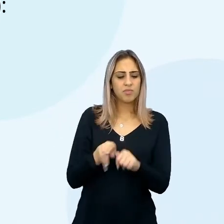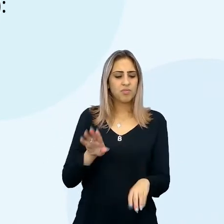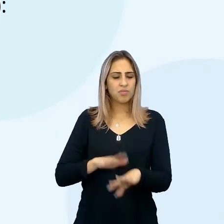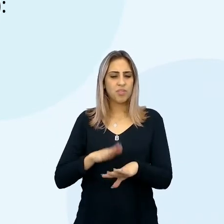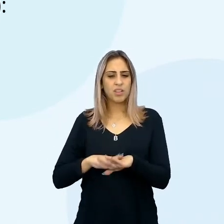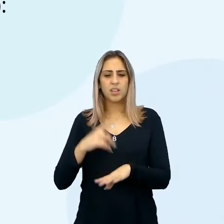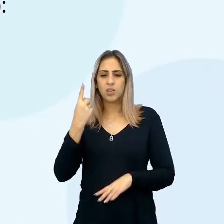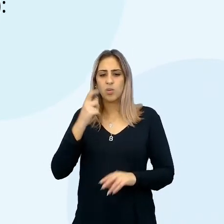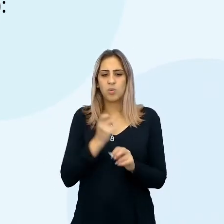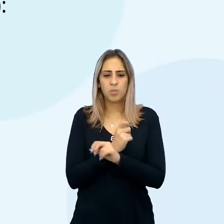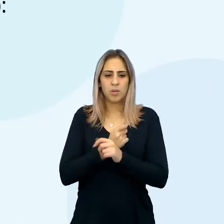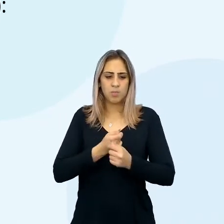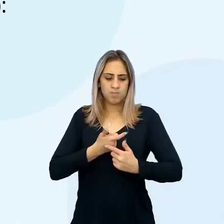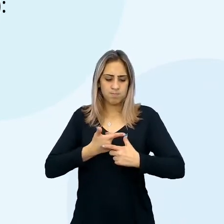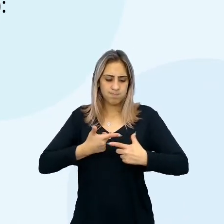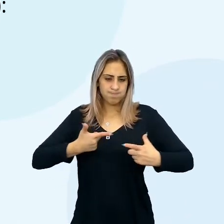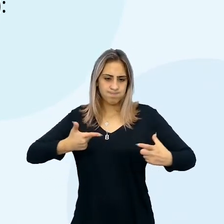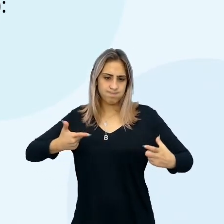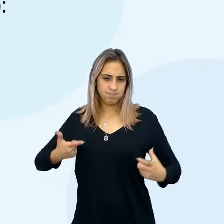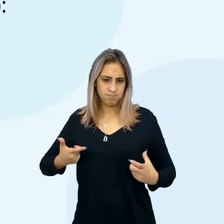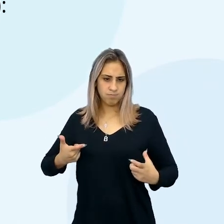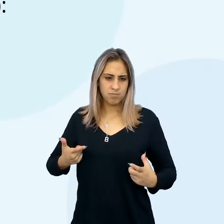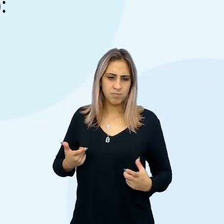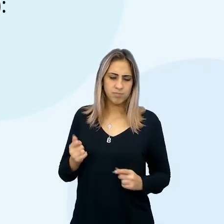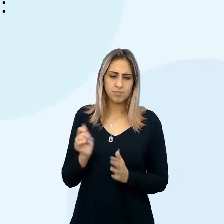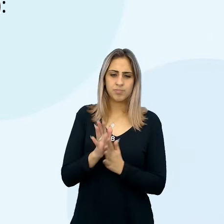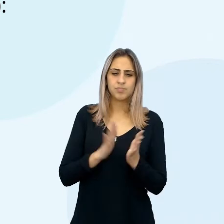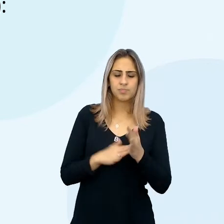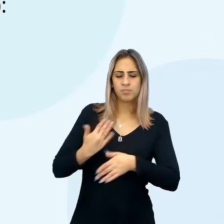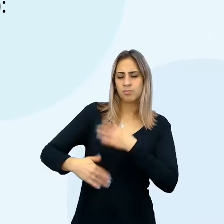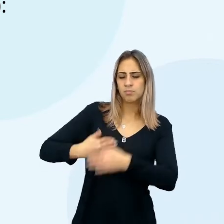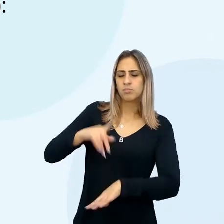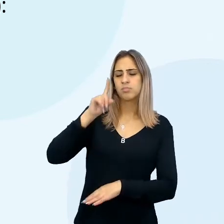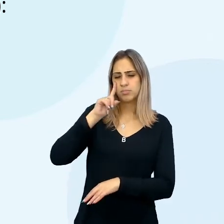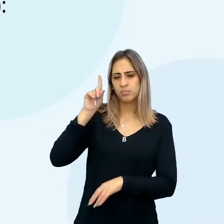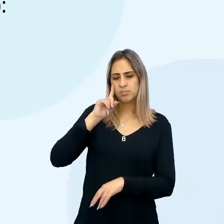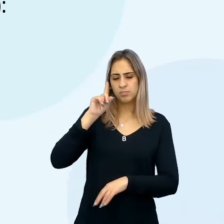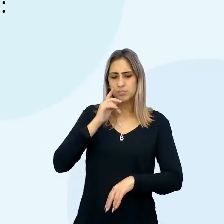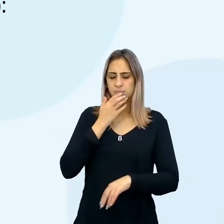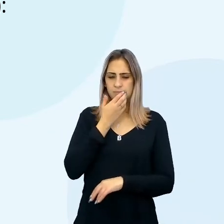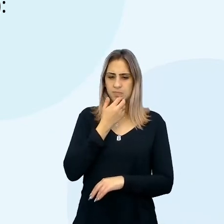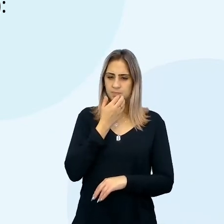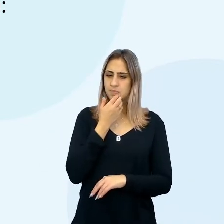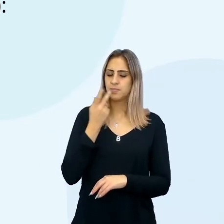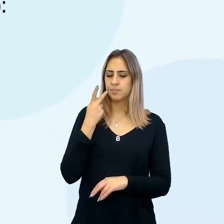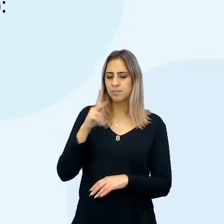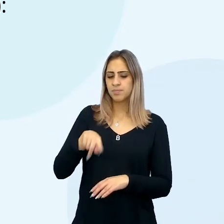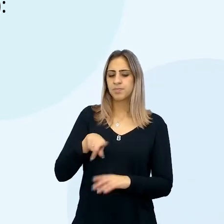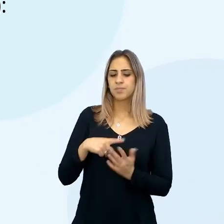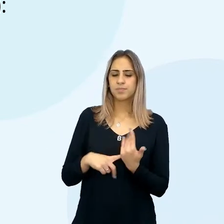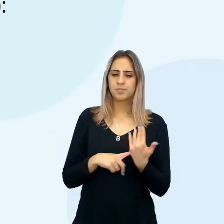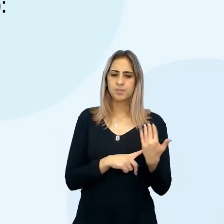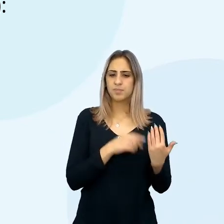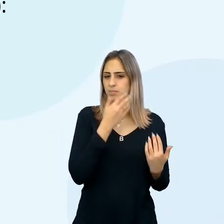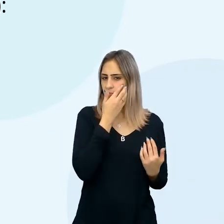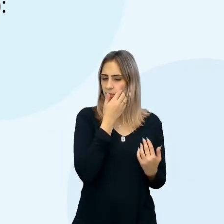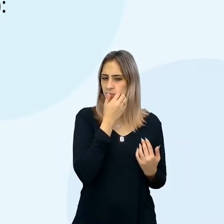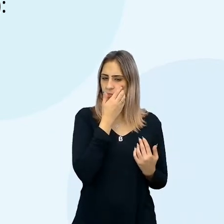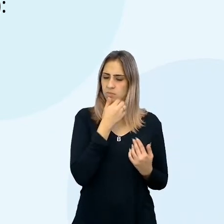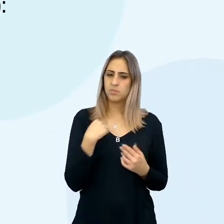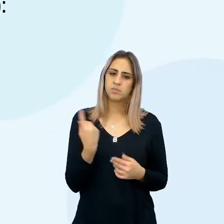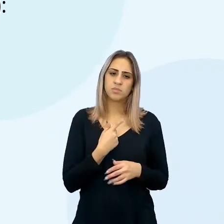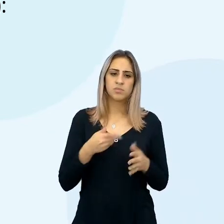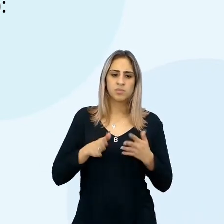uma amplíssima gama de atividades diárias mediadas pela tecnologia. Então, a gente vai